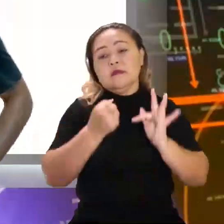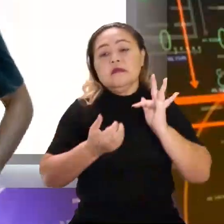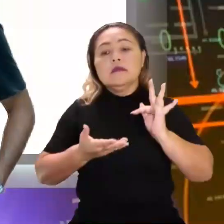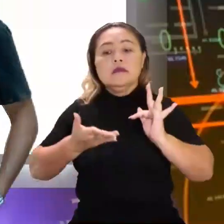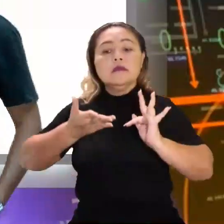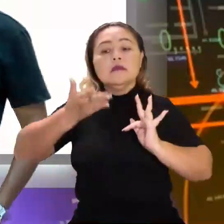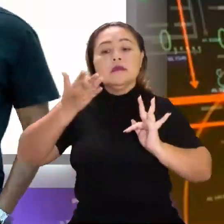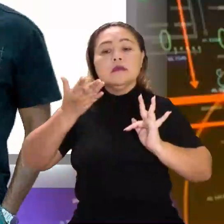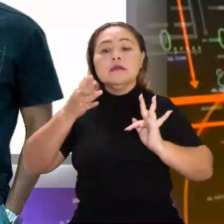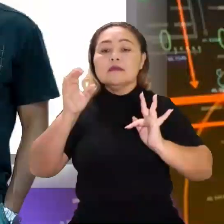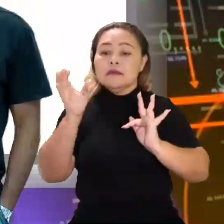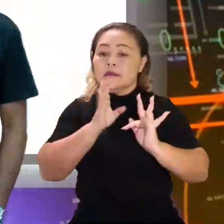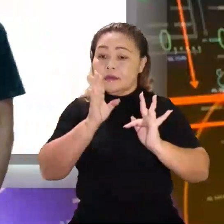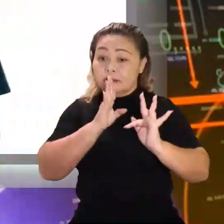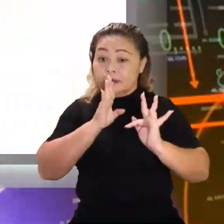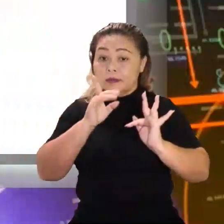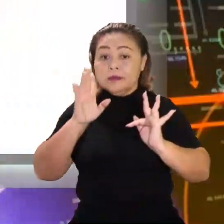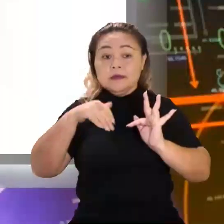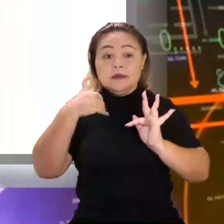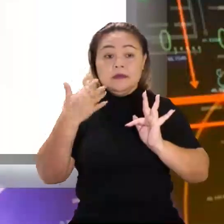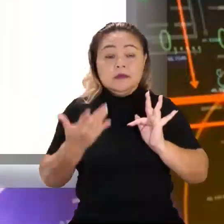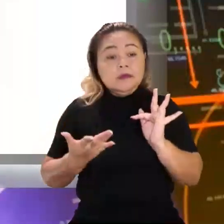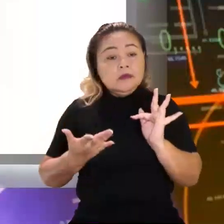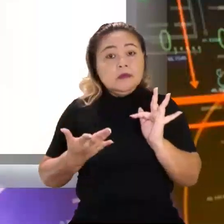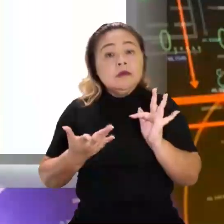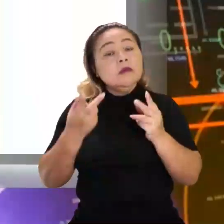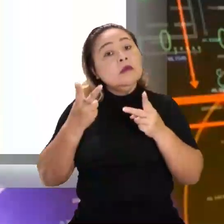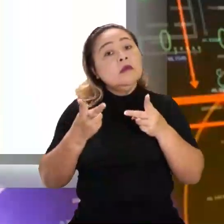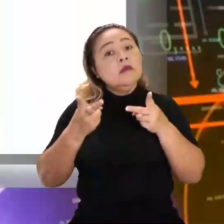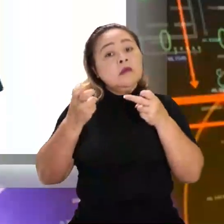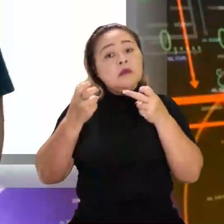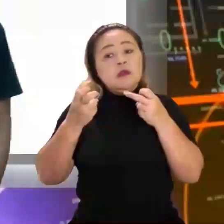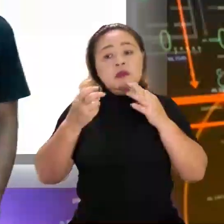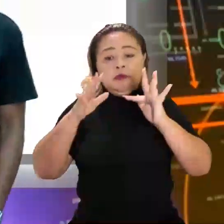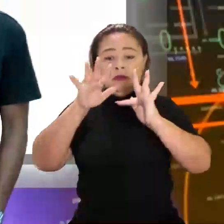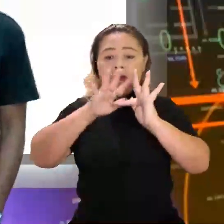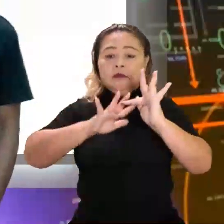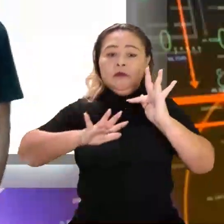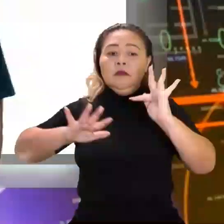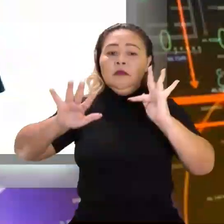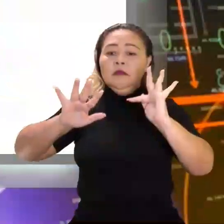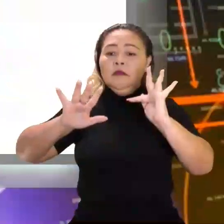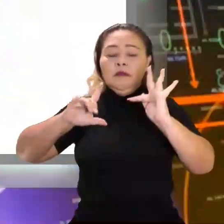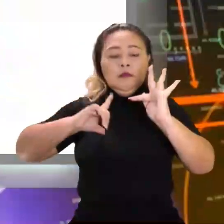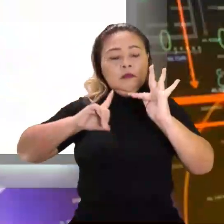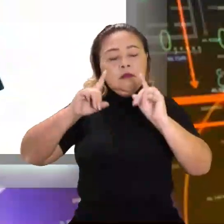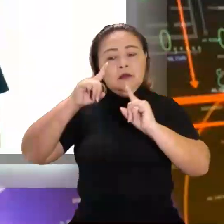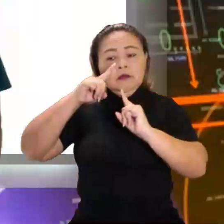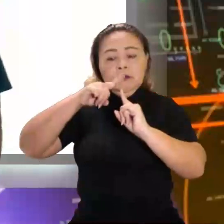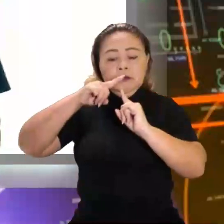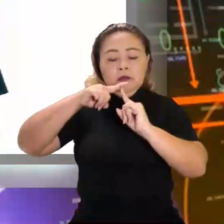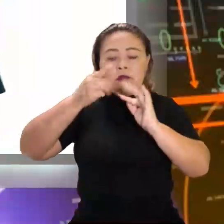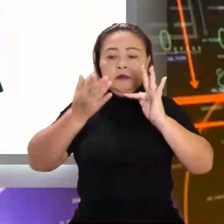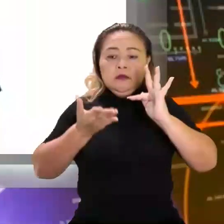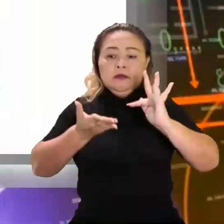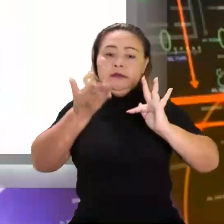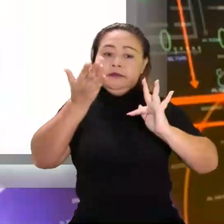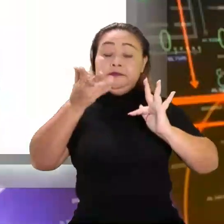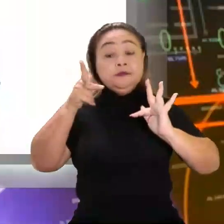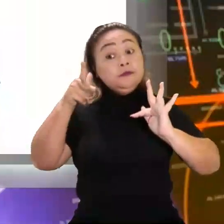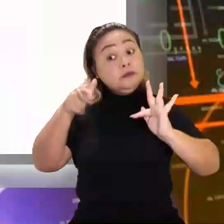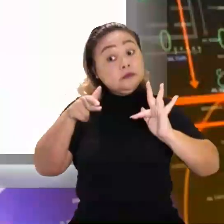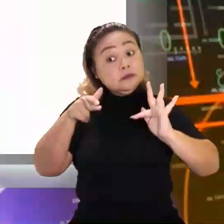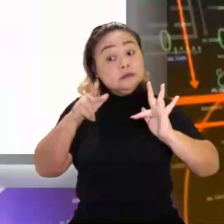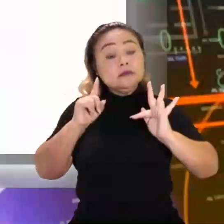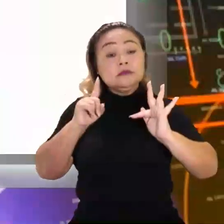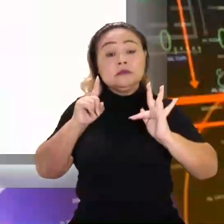mesmo. Muito acelerado, né? E com isso a gente vai perceber que no gráfico ela é do tipo exponencial. Ela não é exatamente